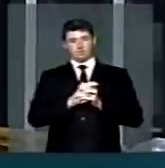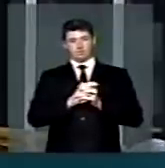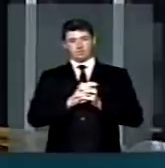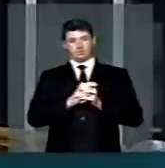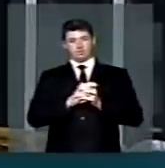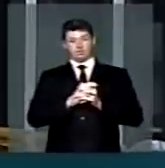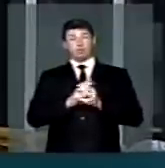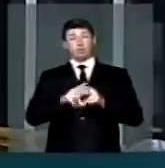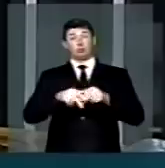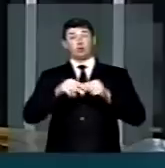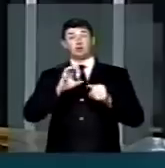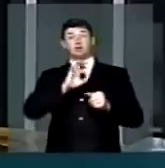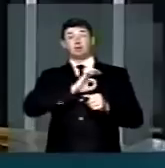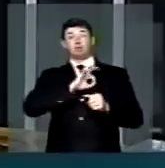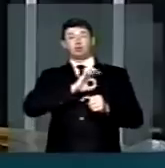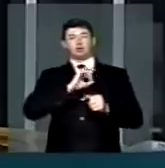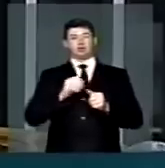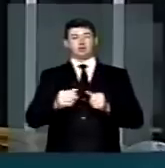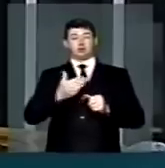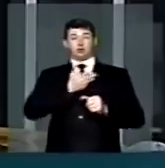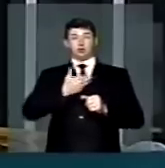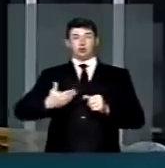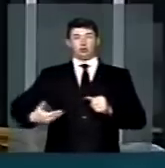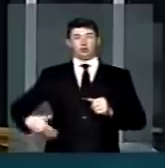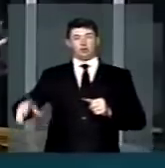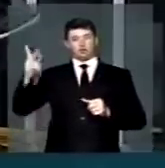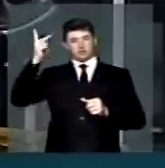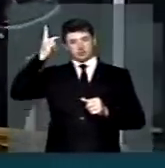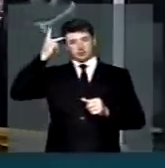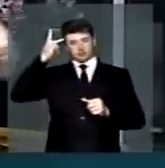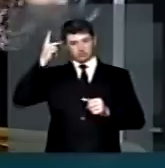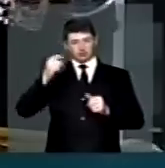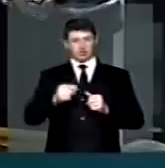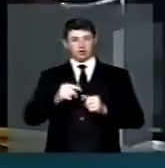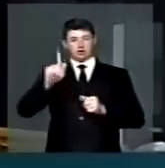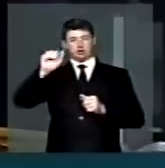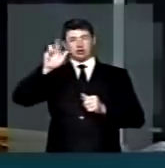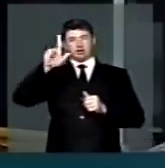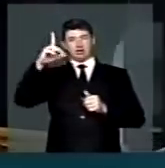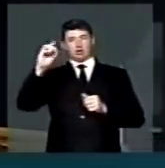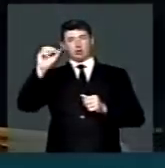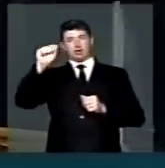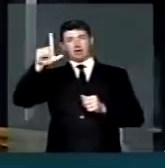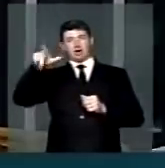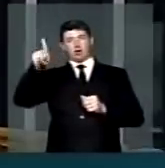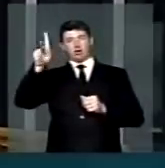com a polícia do governador de São Paulo, Geraldo Alckmin,